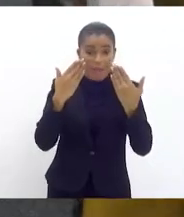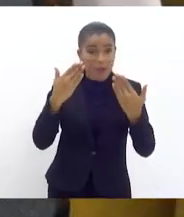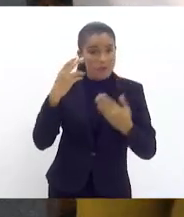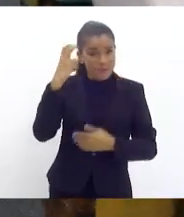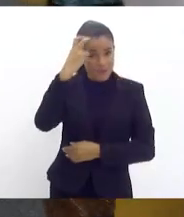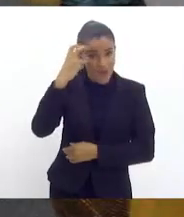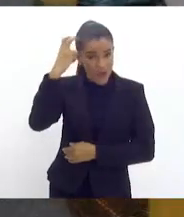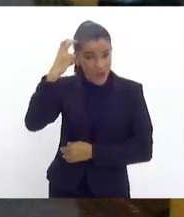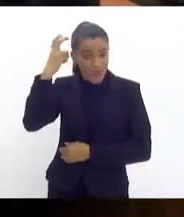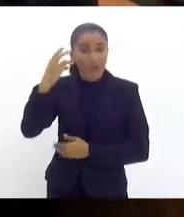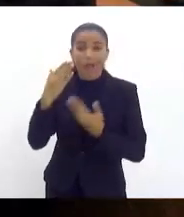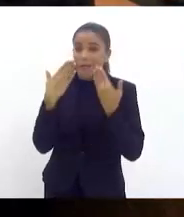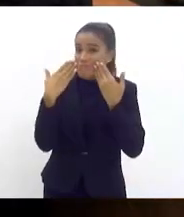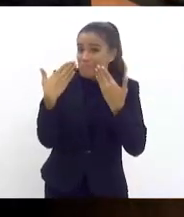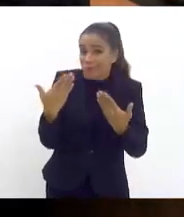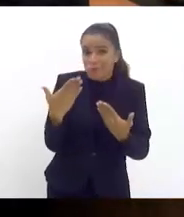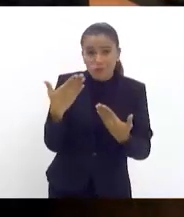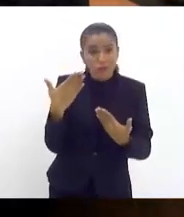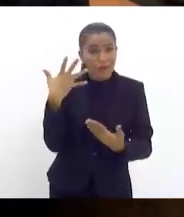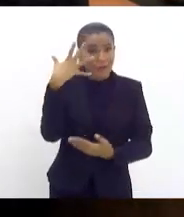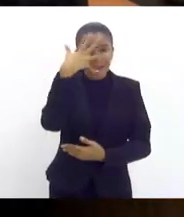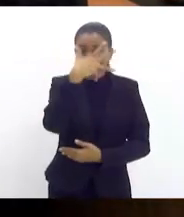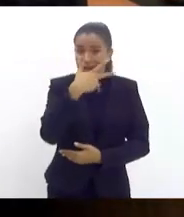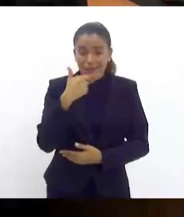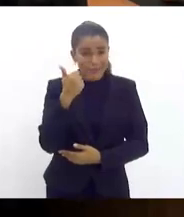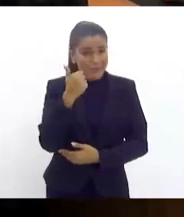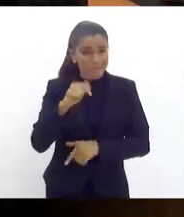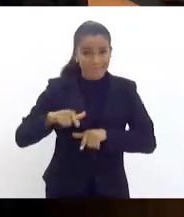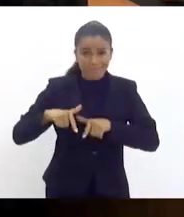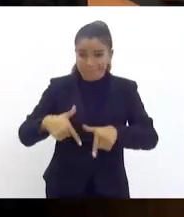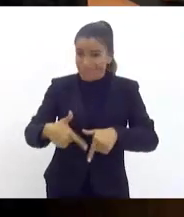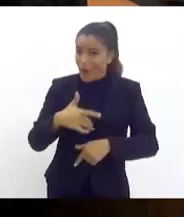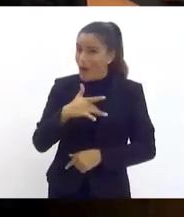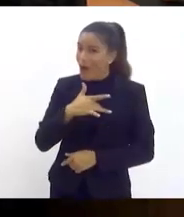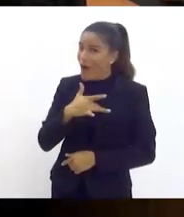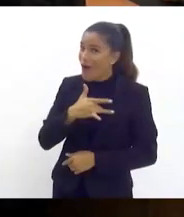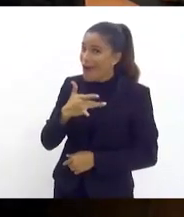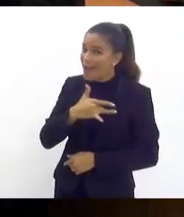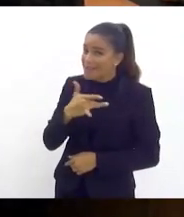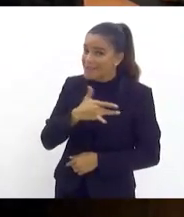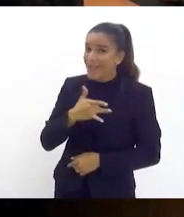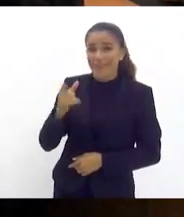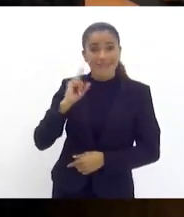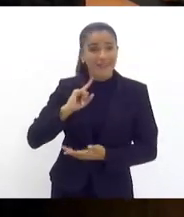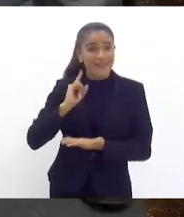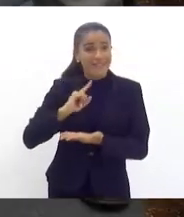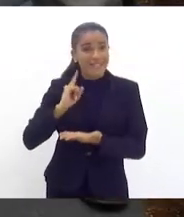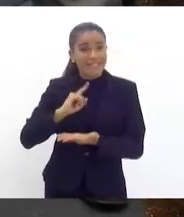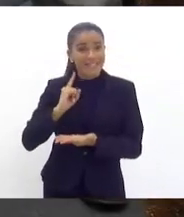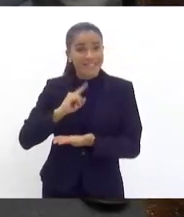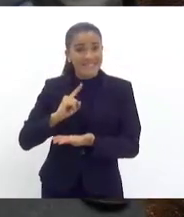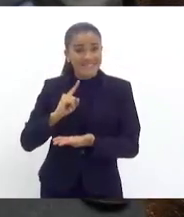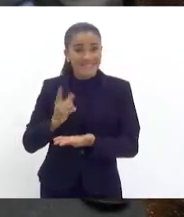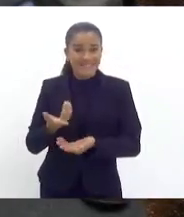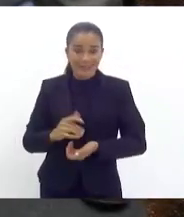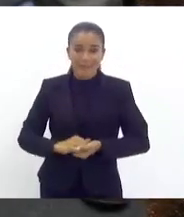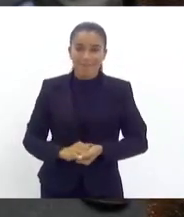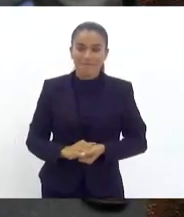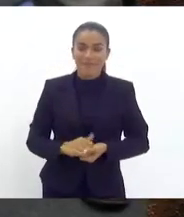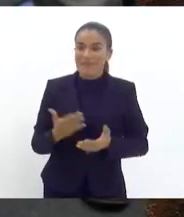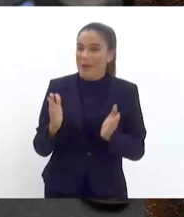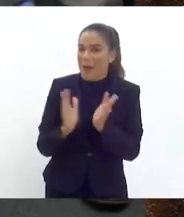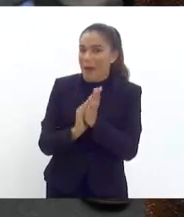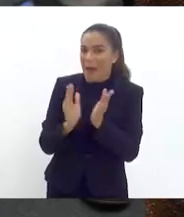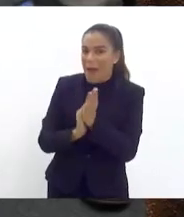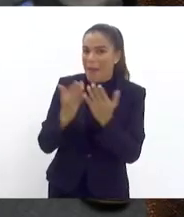lado esquerdo do seu coração, né, e que entendeu que era preciso, presidente, honrar e